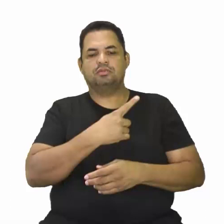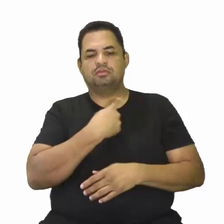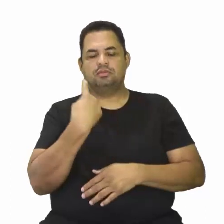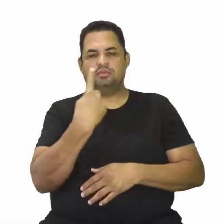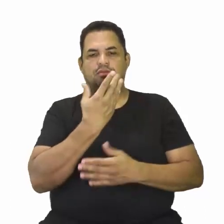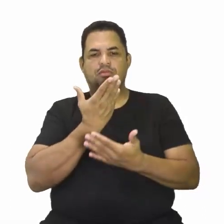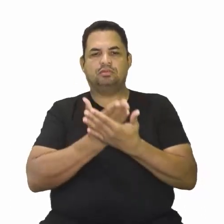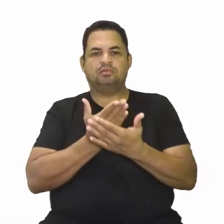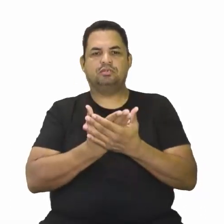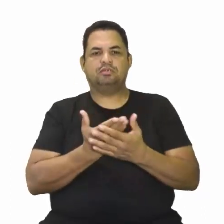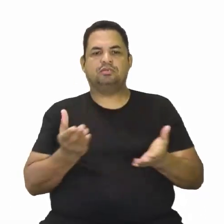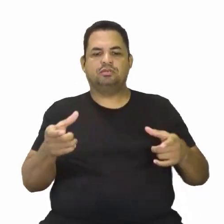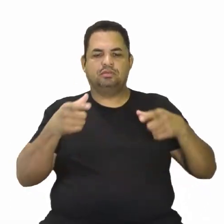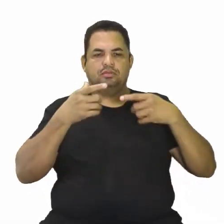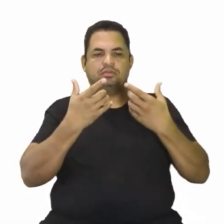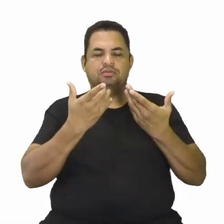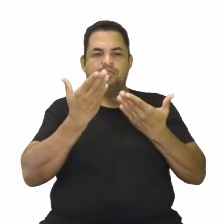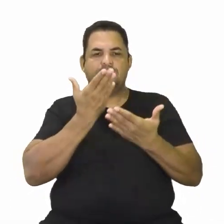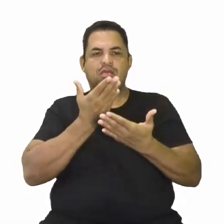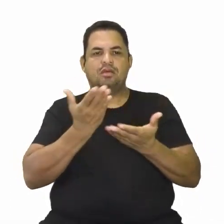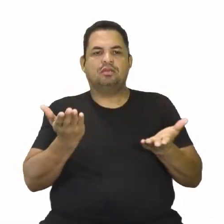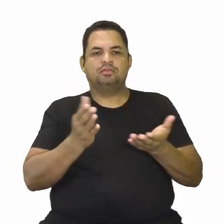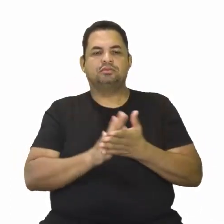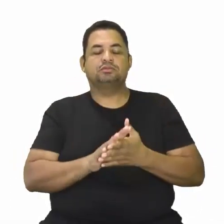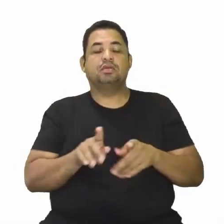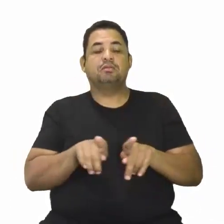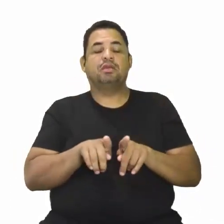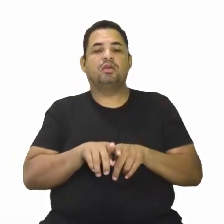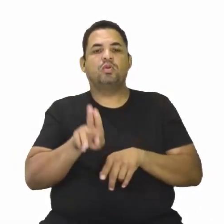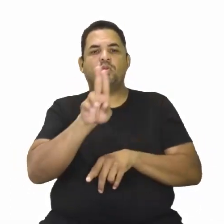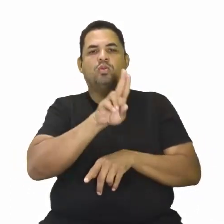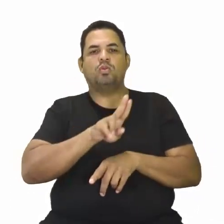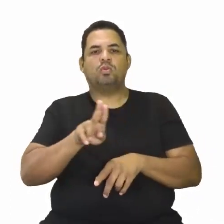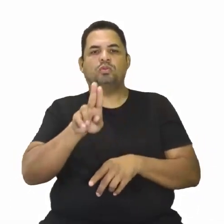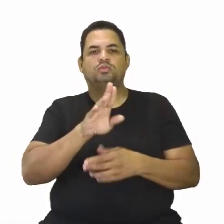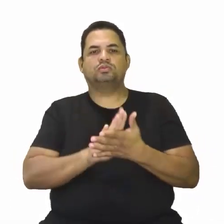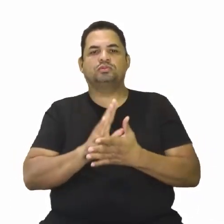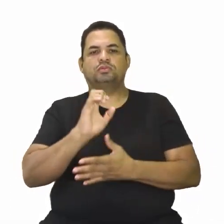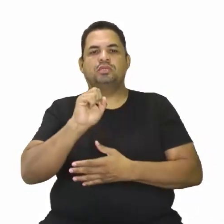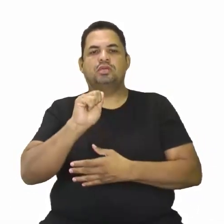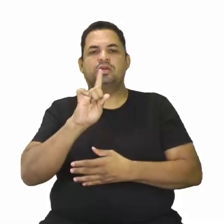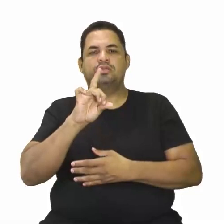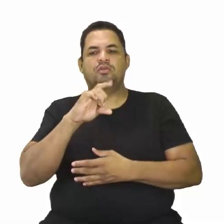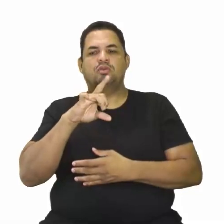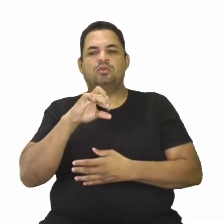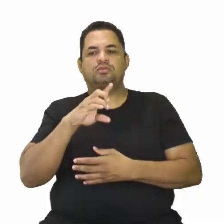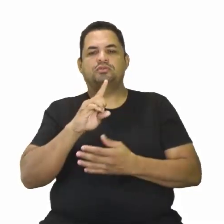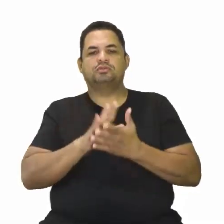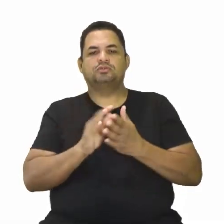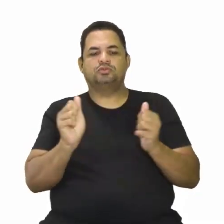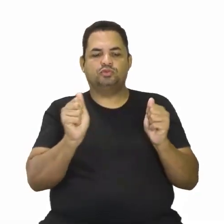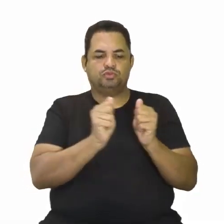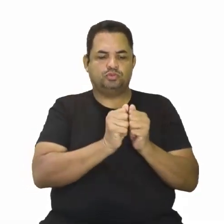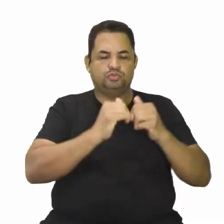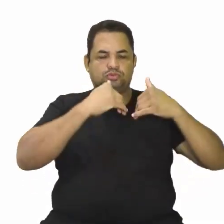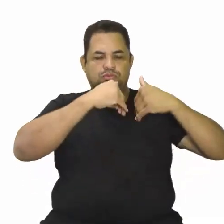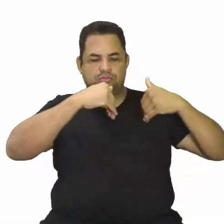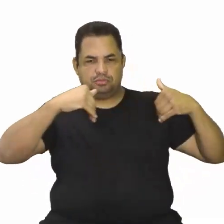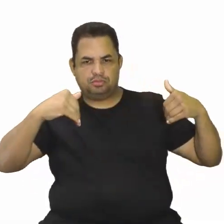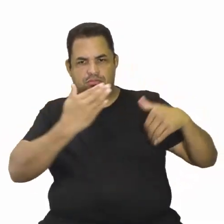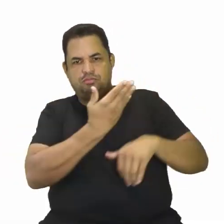vimos nessas aulas. Falamos também do uso do adonde, adonde junto, adonde